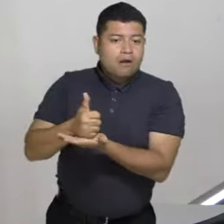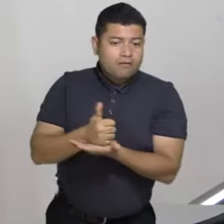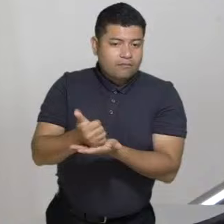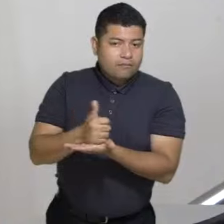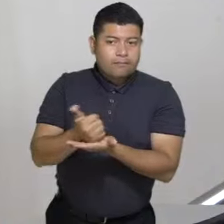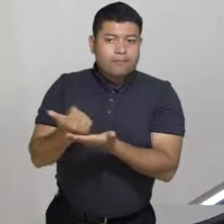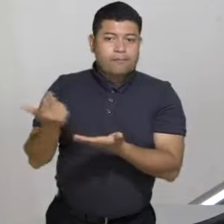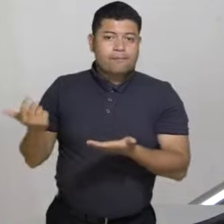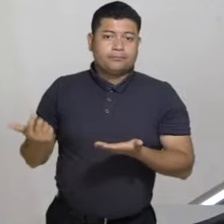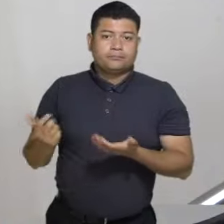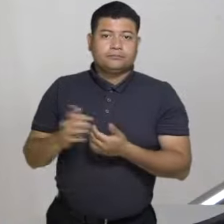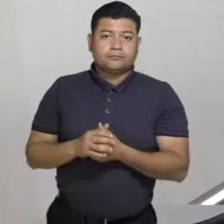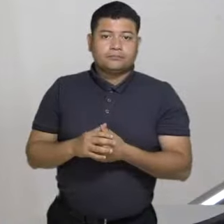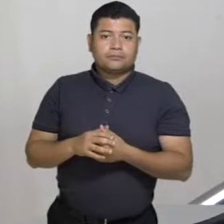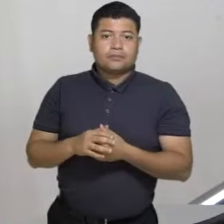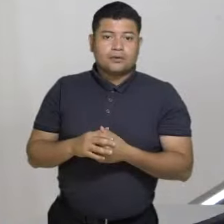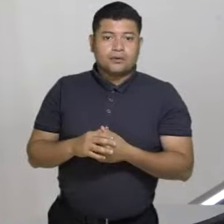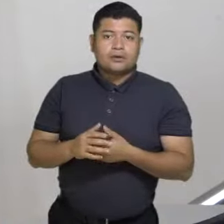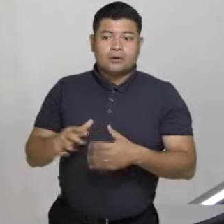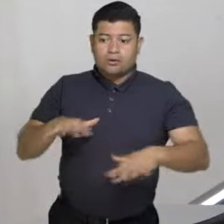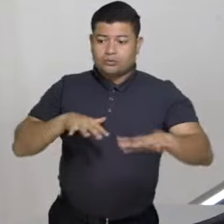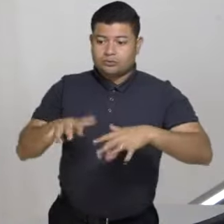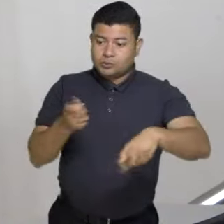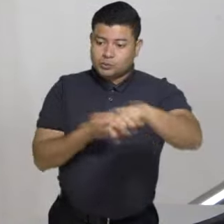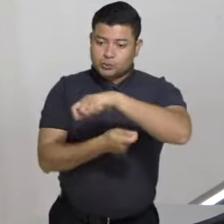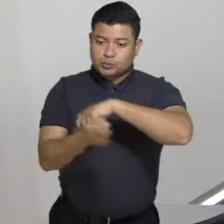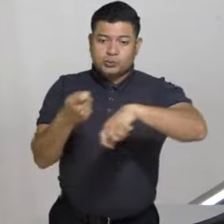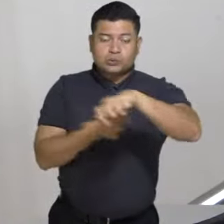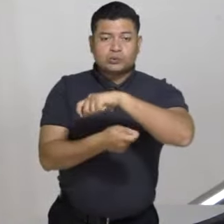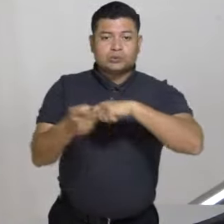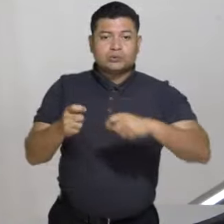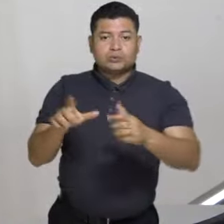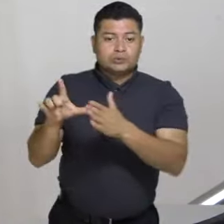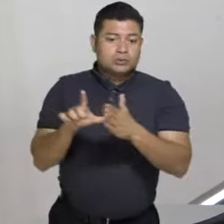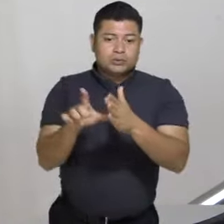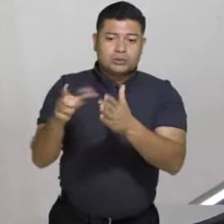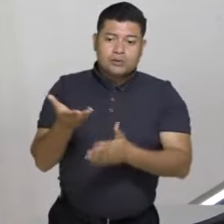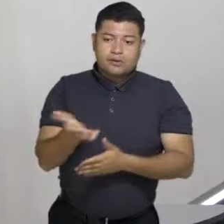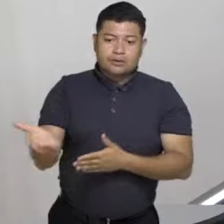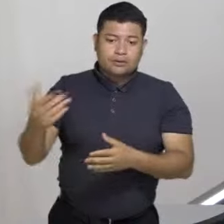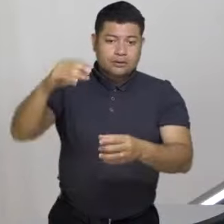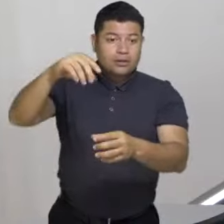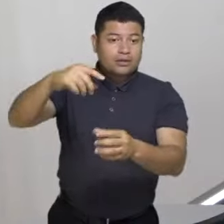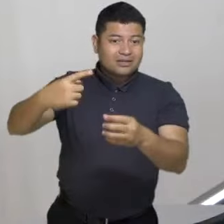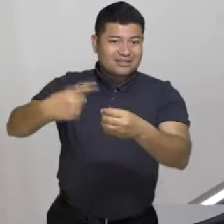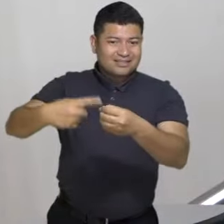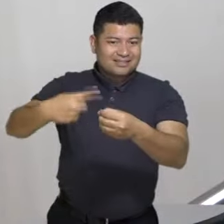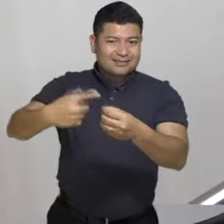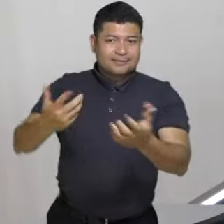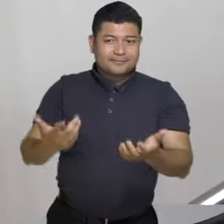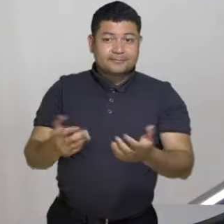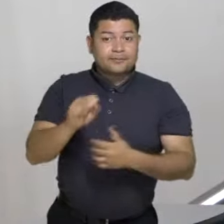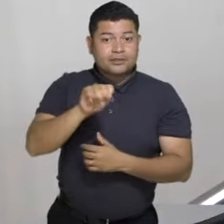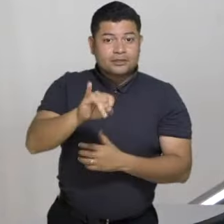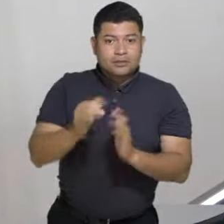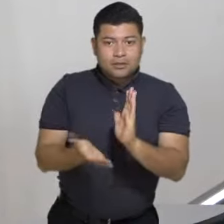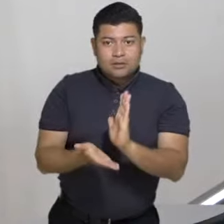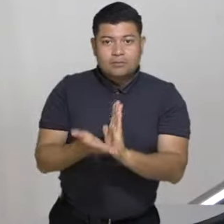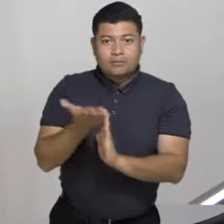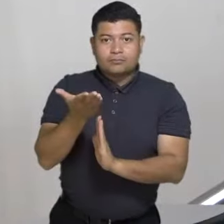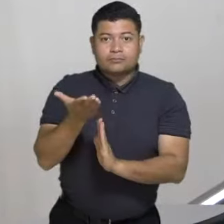menos movimentação no comércio local, que se aumentar, isso